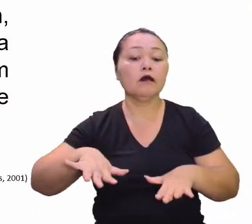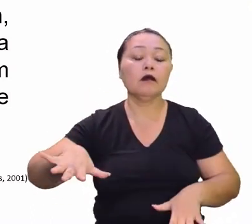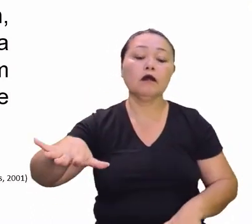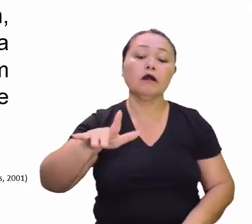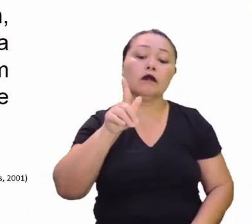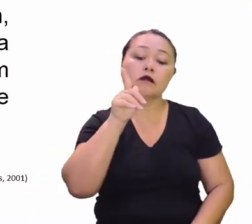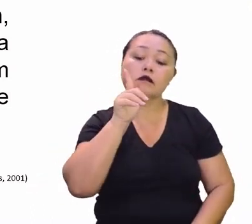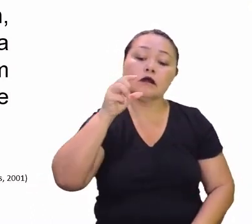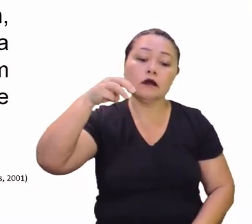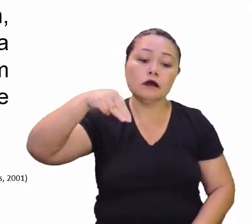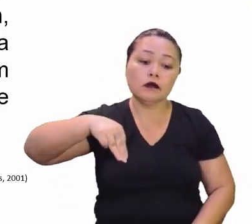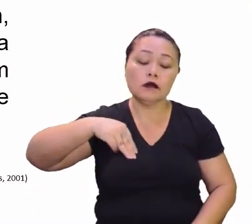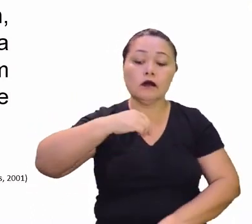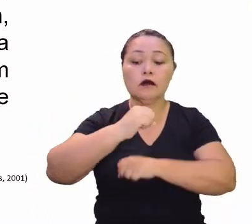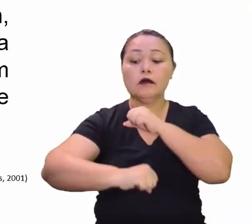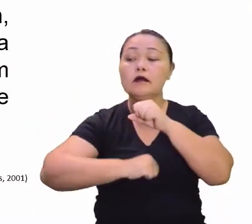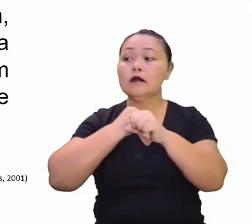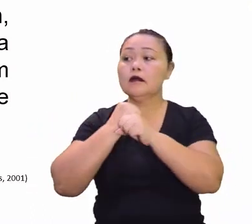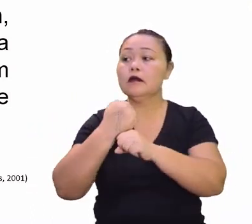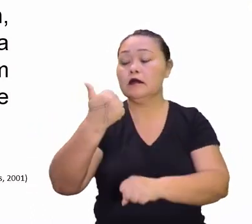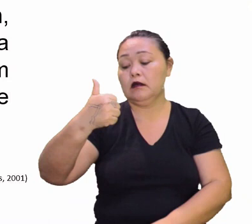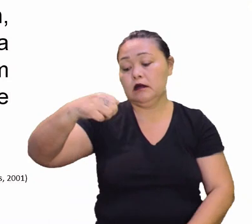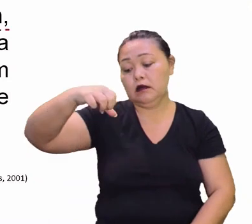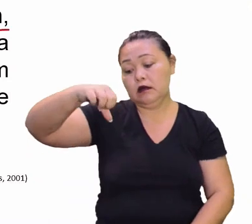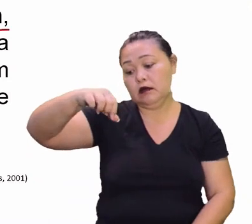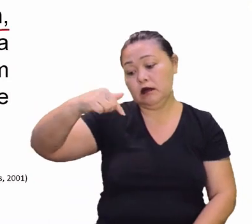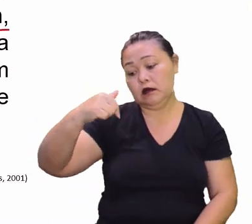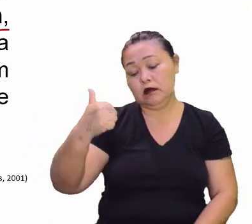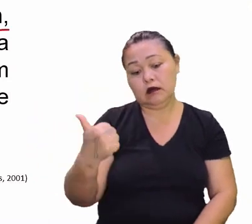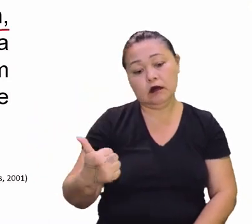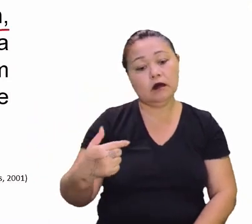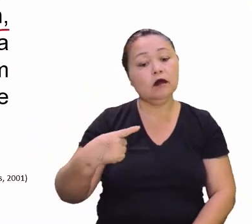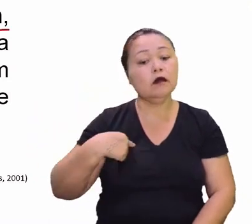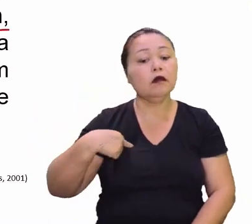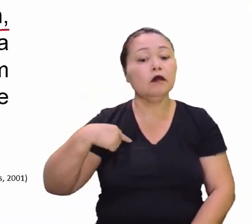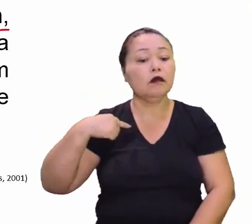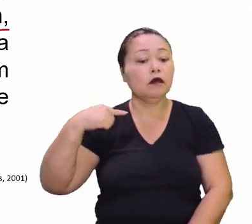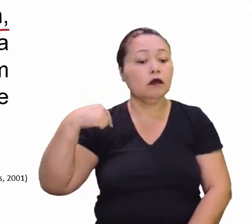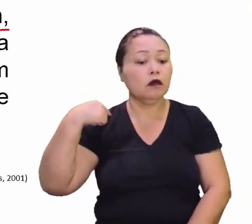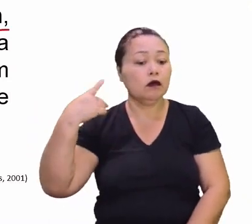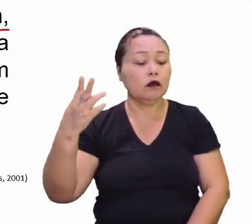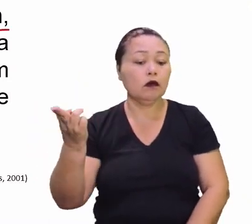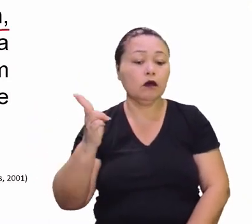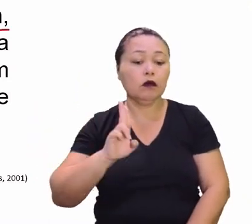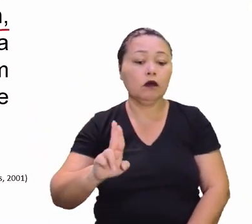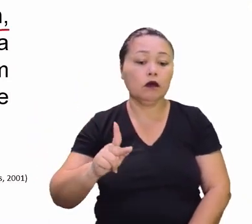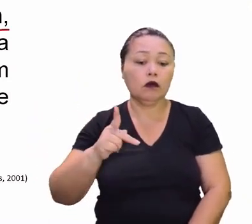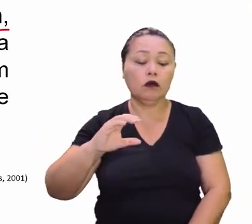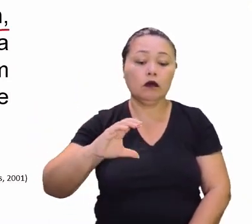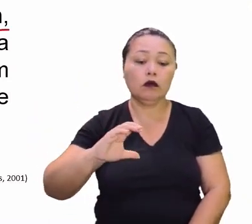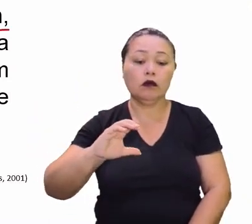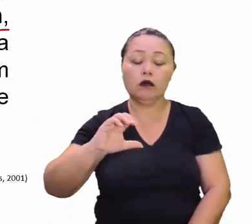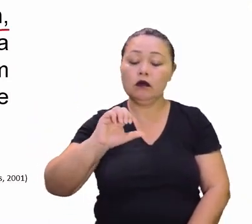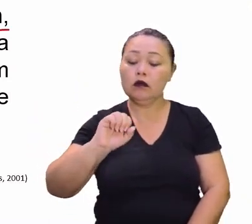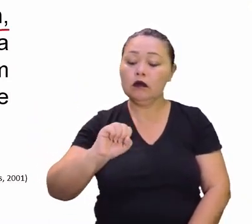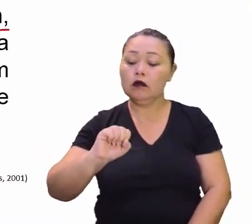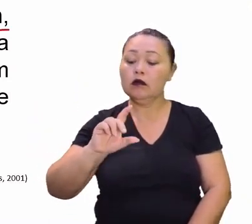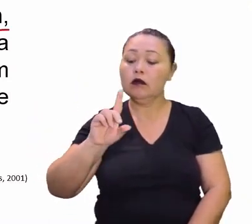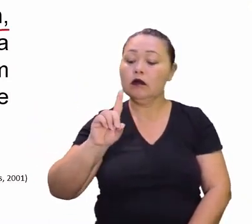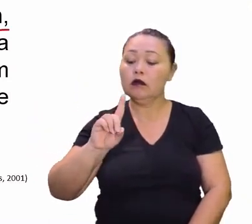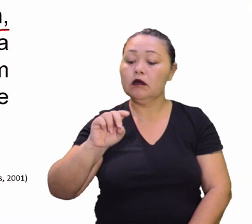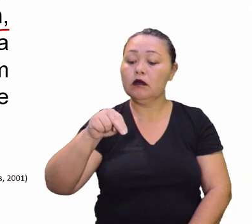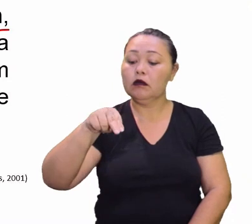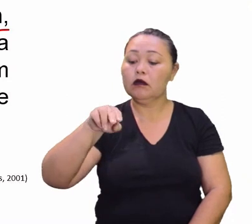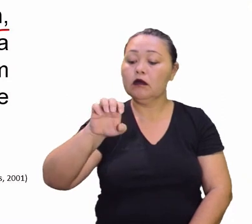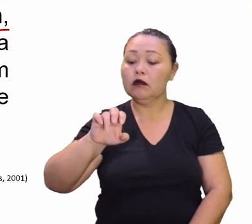na região de Guajará-Mirim. Guajará-Mirim, denominado PIC Sidney Girão.